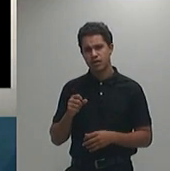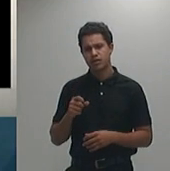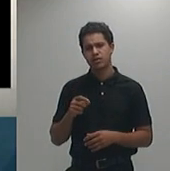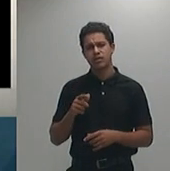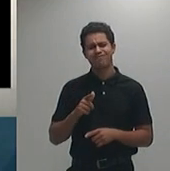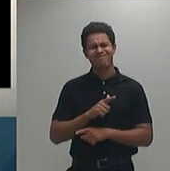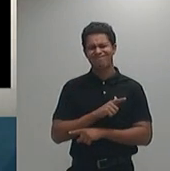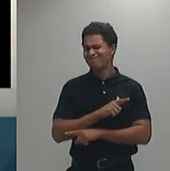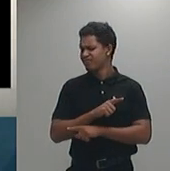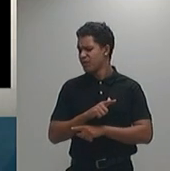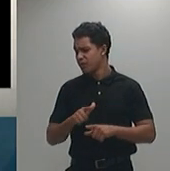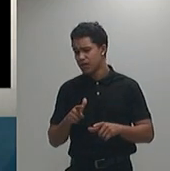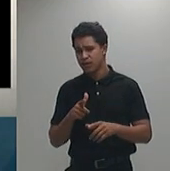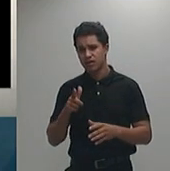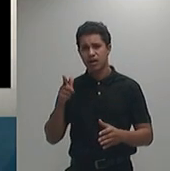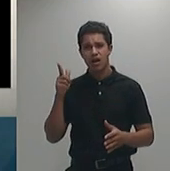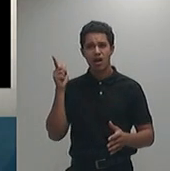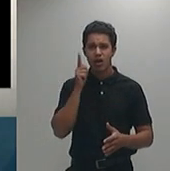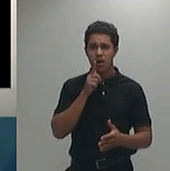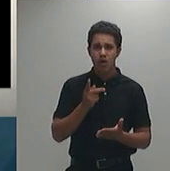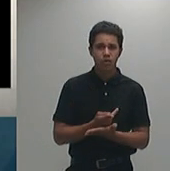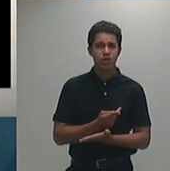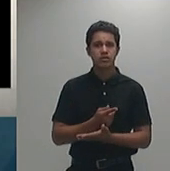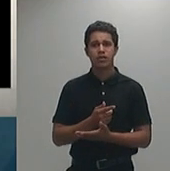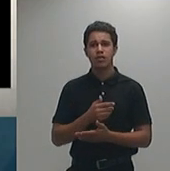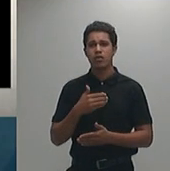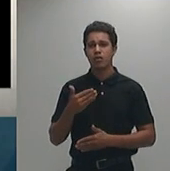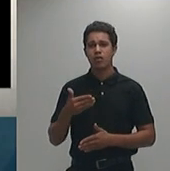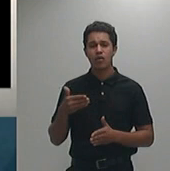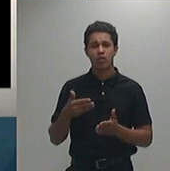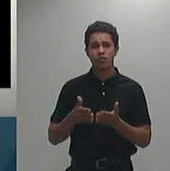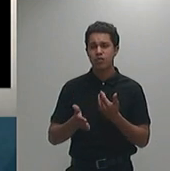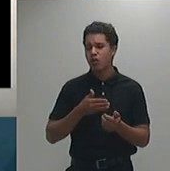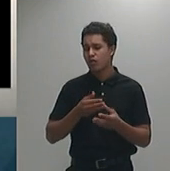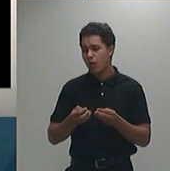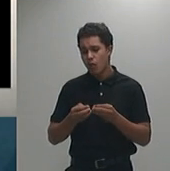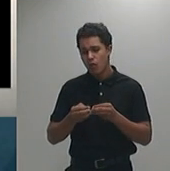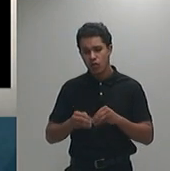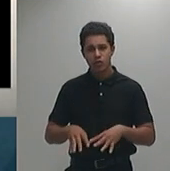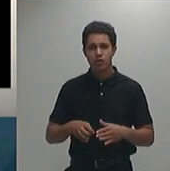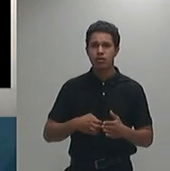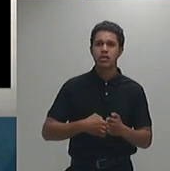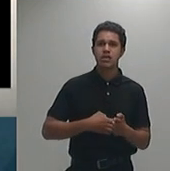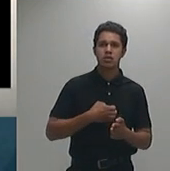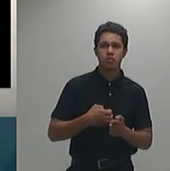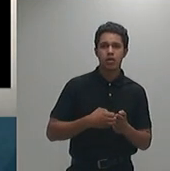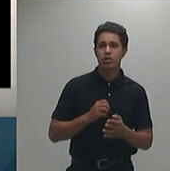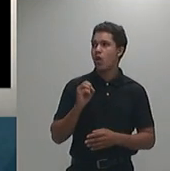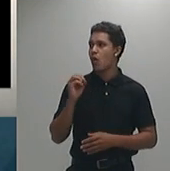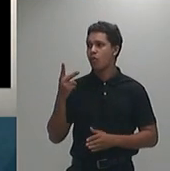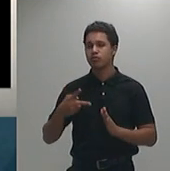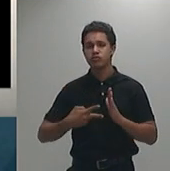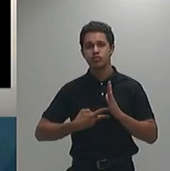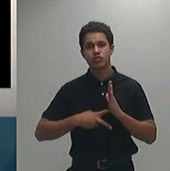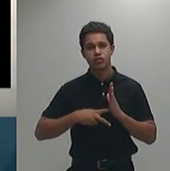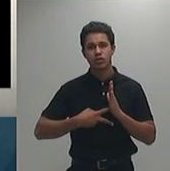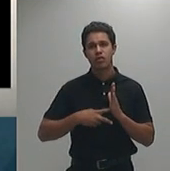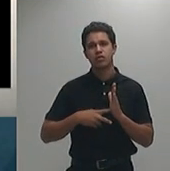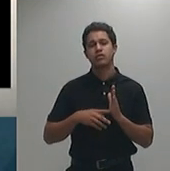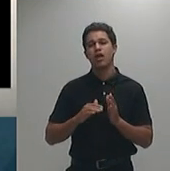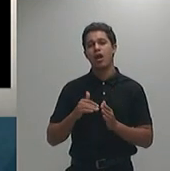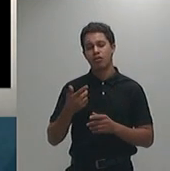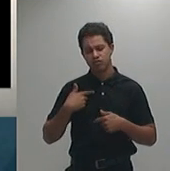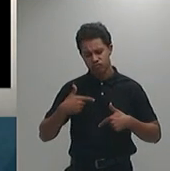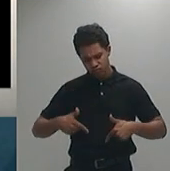causaram qualquer dano seja a companhia sejam sócios aos quais dedicaram e dedicam